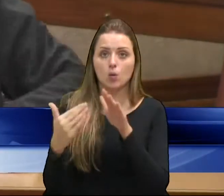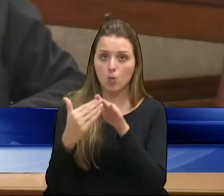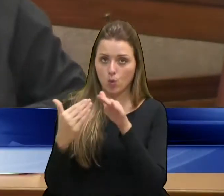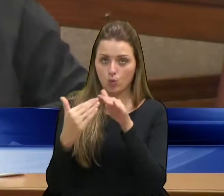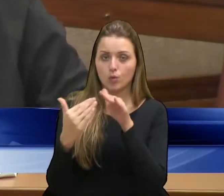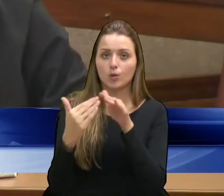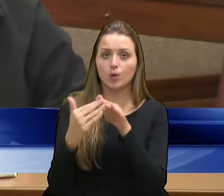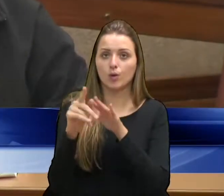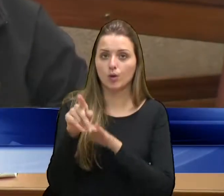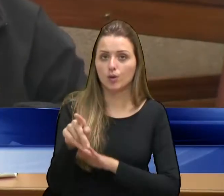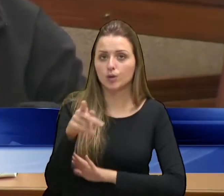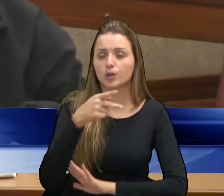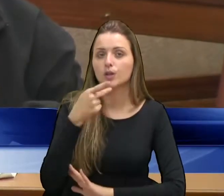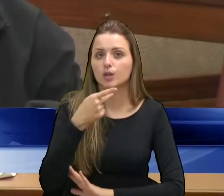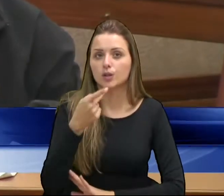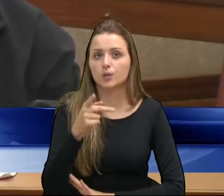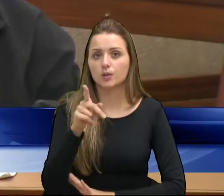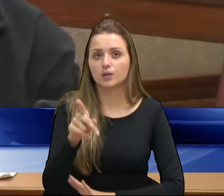outorga e